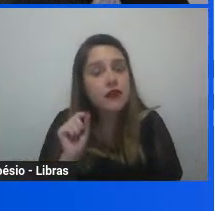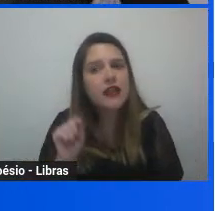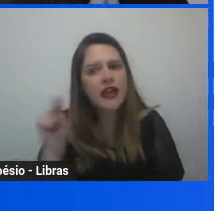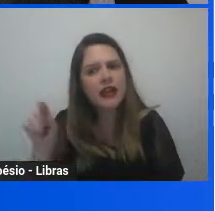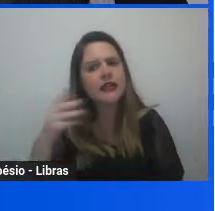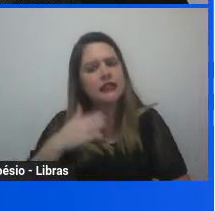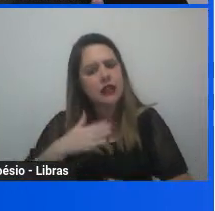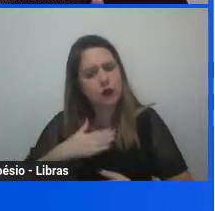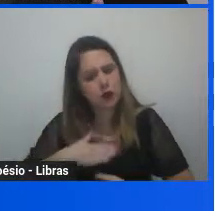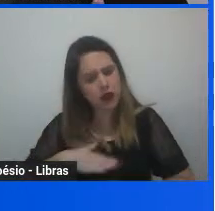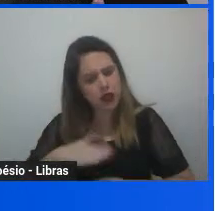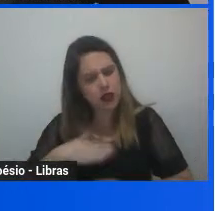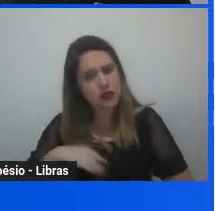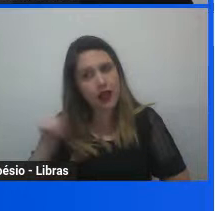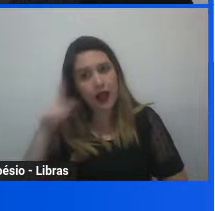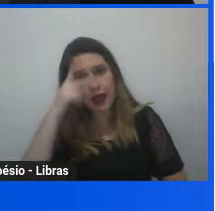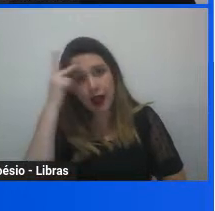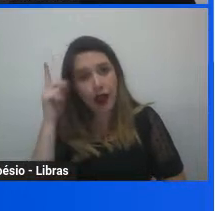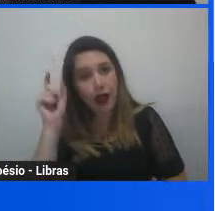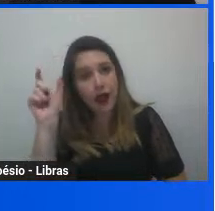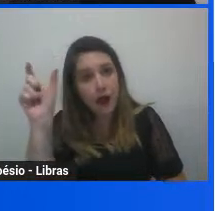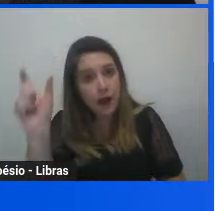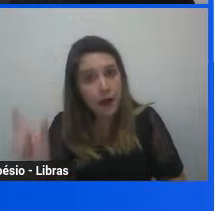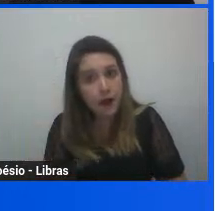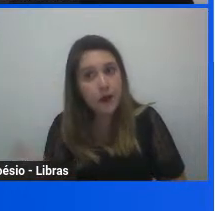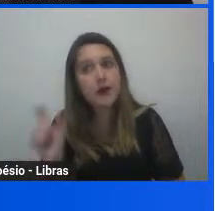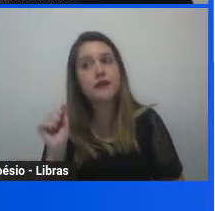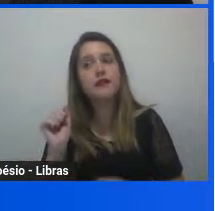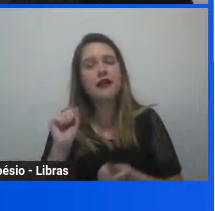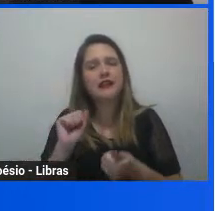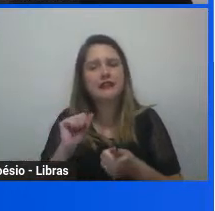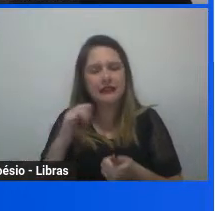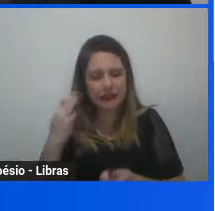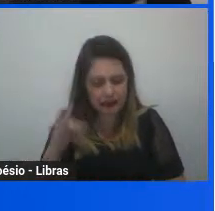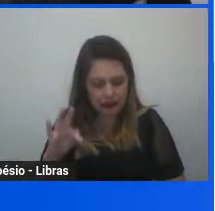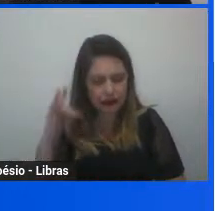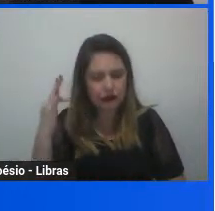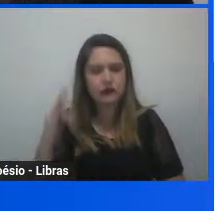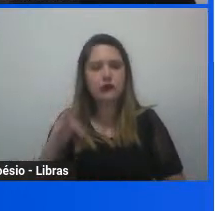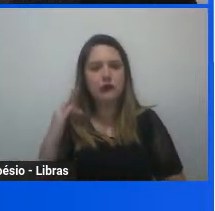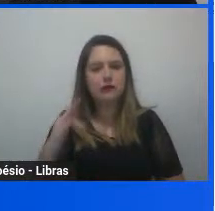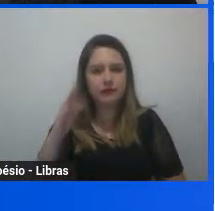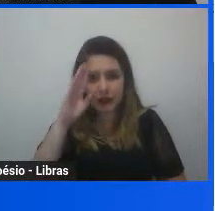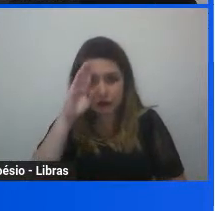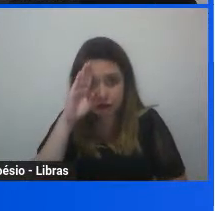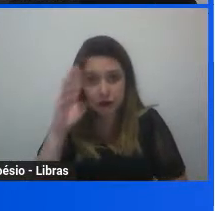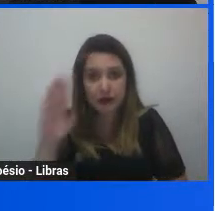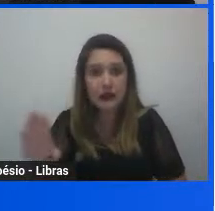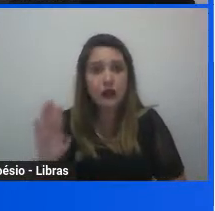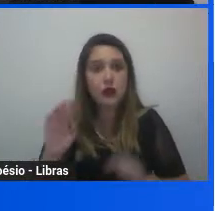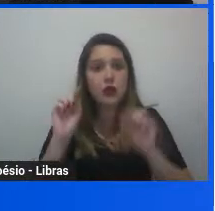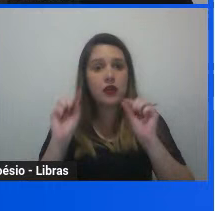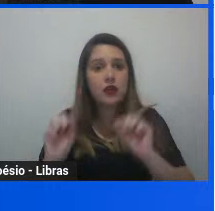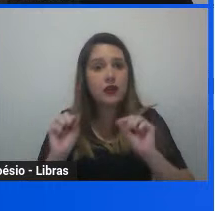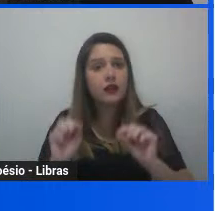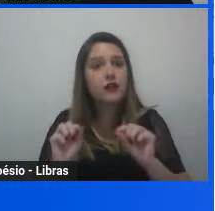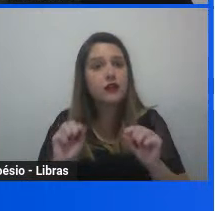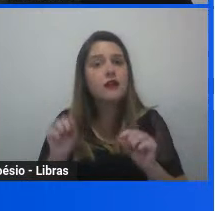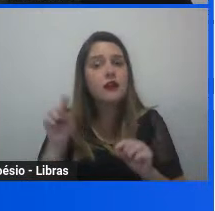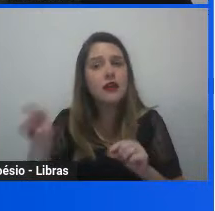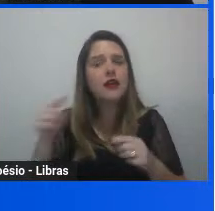a vítima. Por ser uma situação de grande dor, é fundamental tranquilizá-la. Para quê? Para que ela